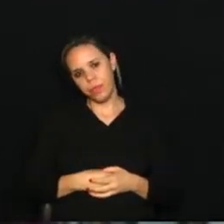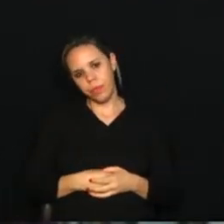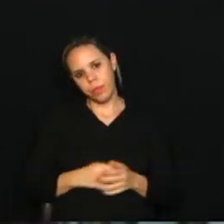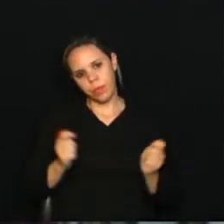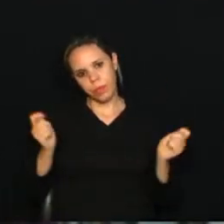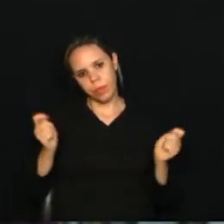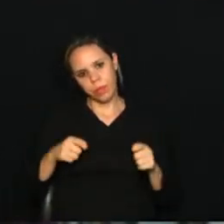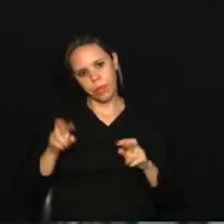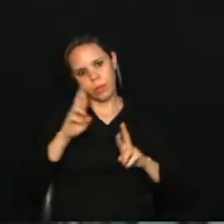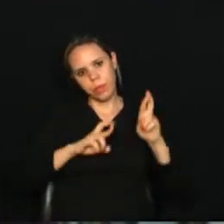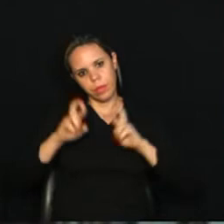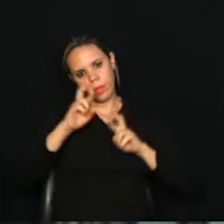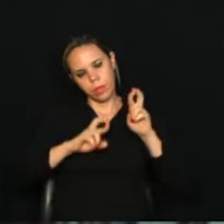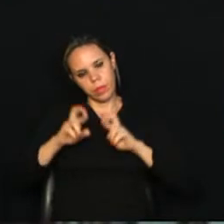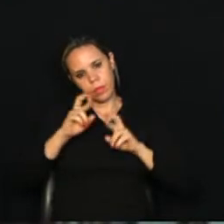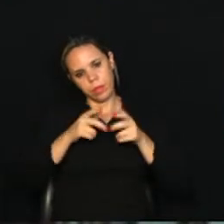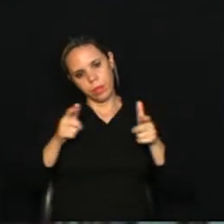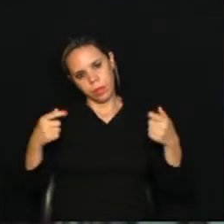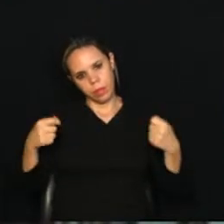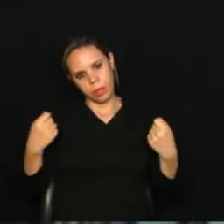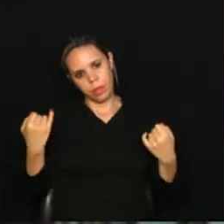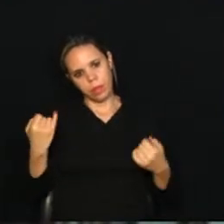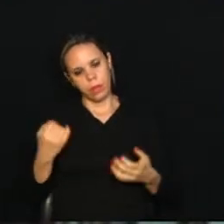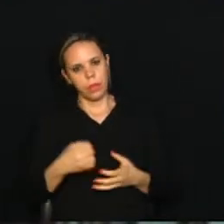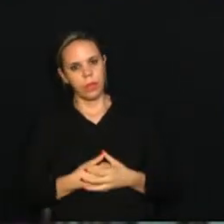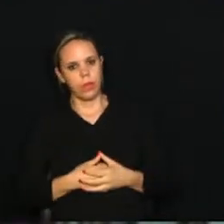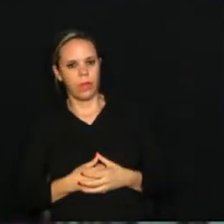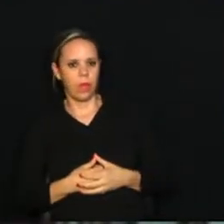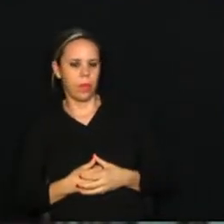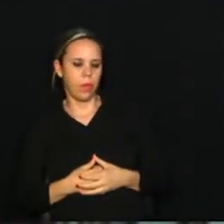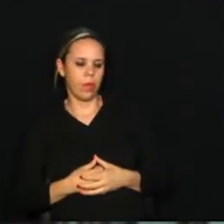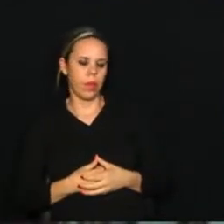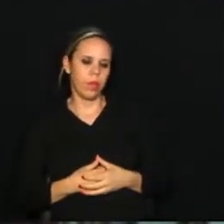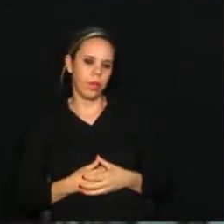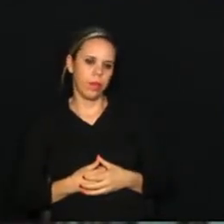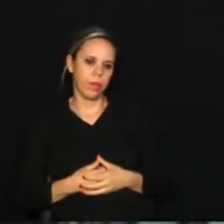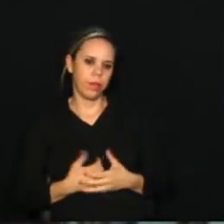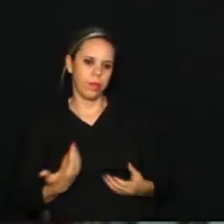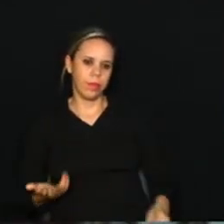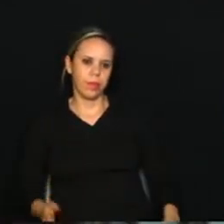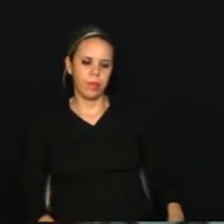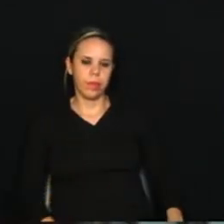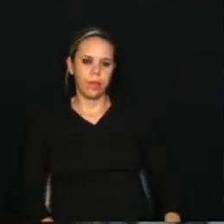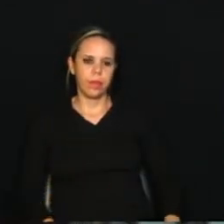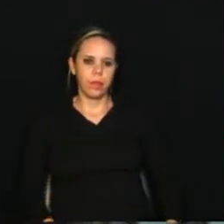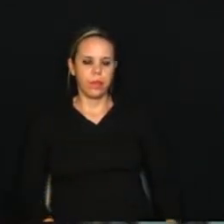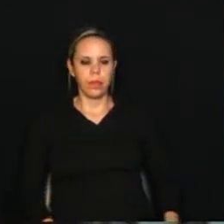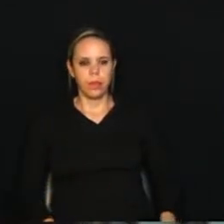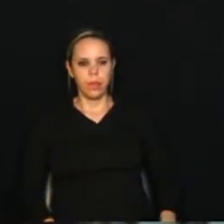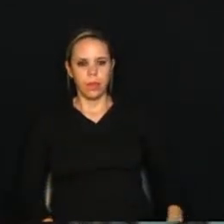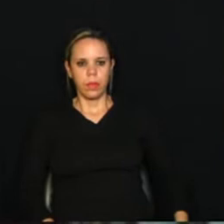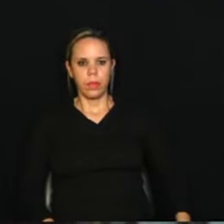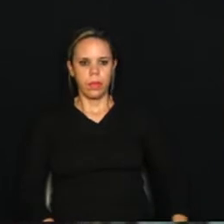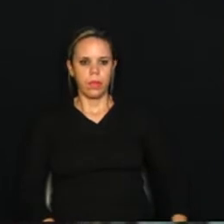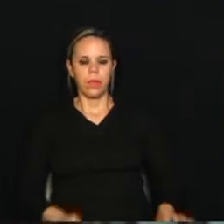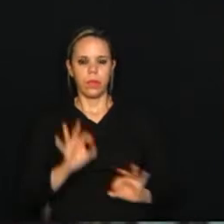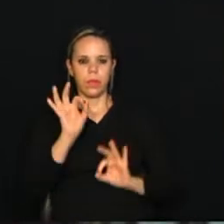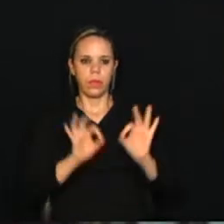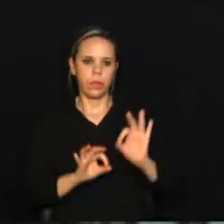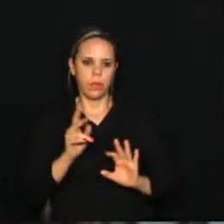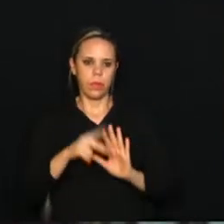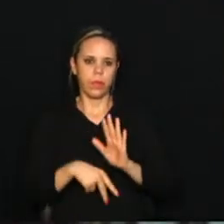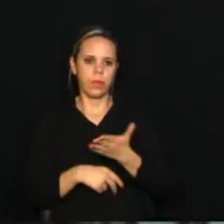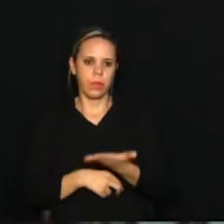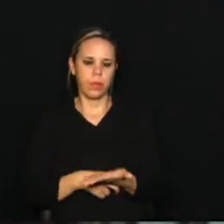possível uma análise mais precisa. Bom, então, o nosso planejamento,